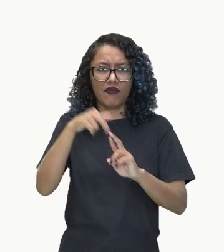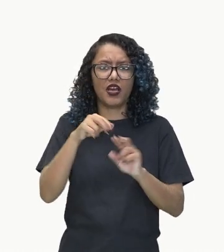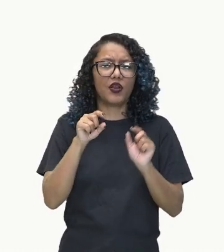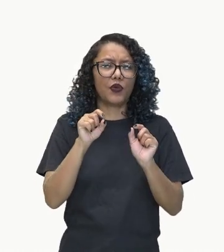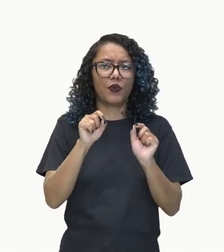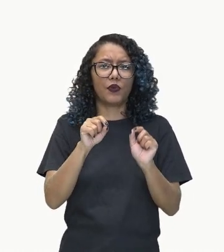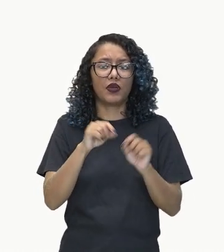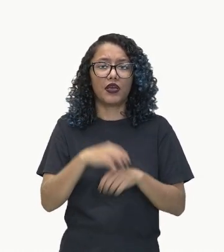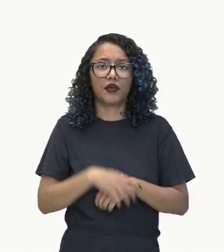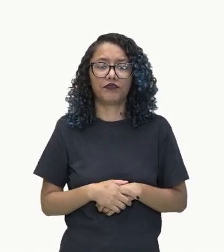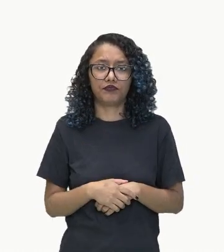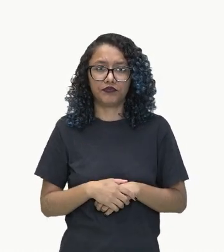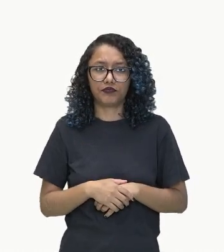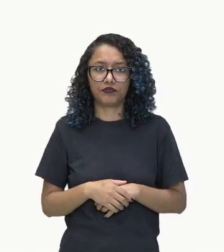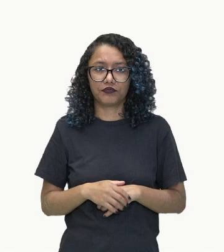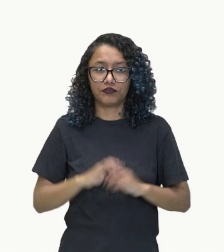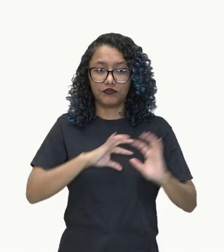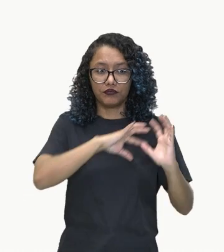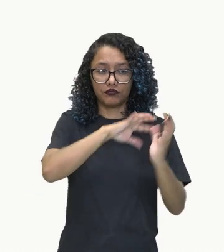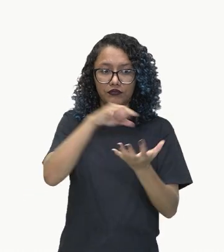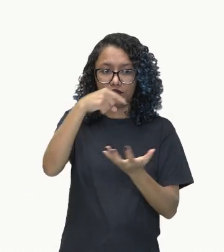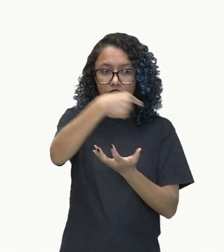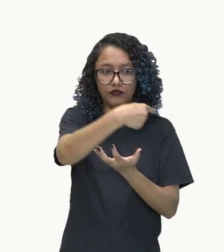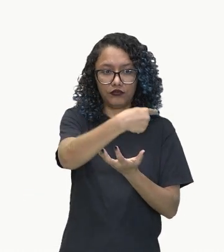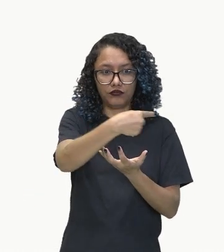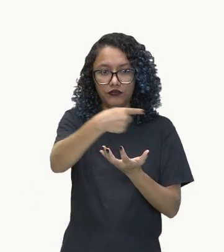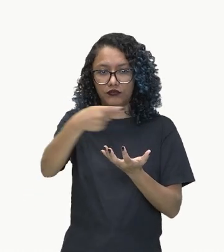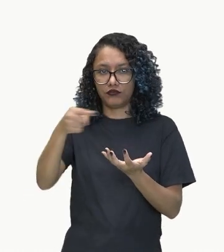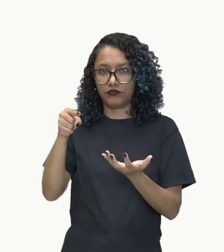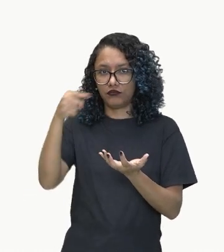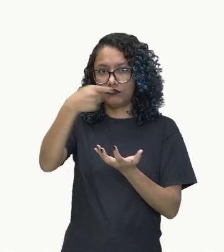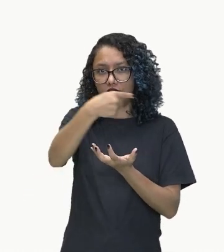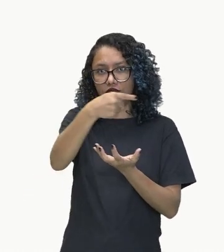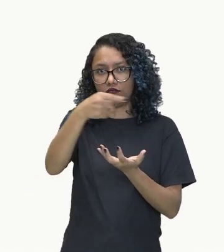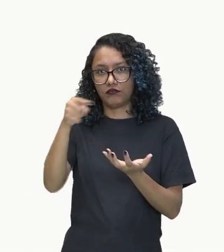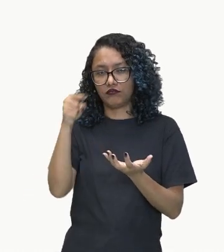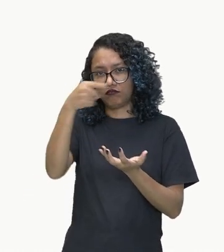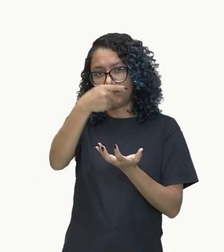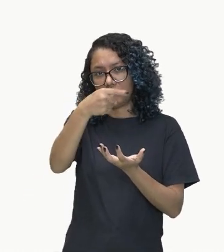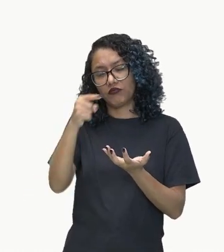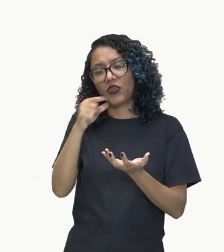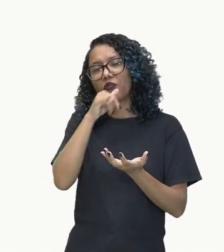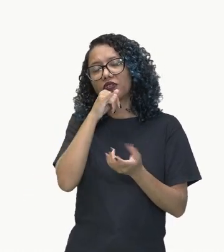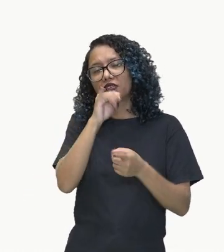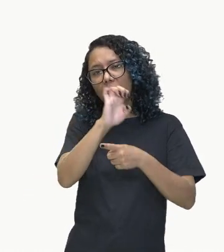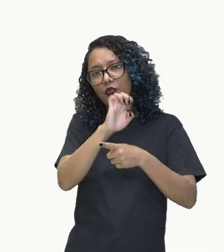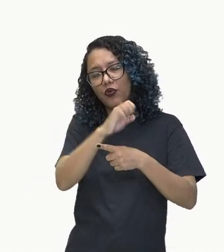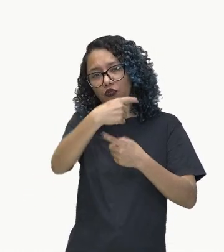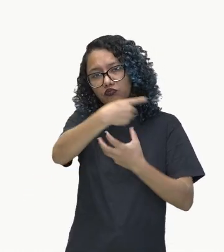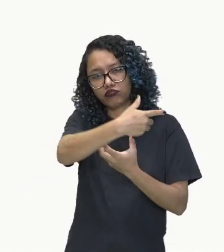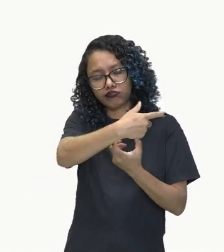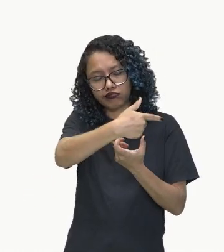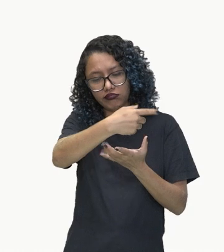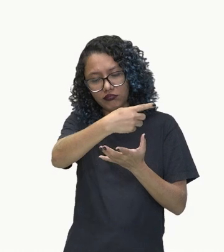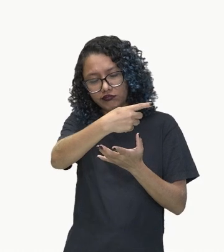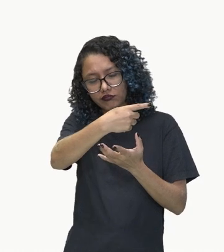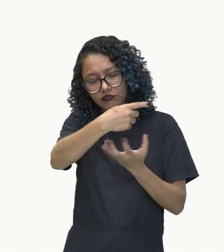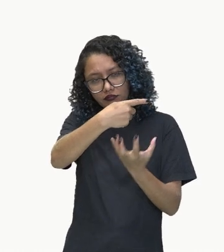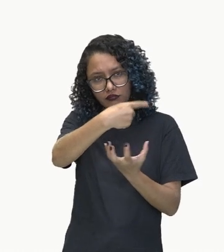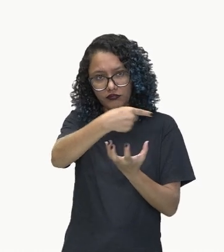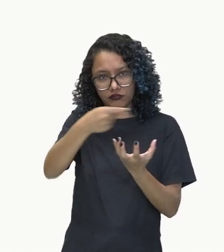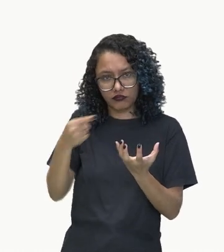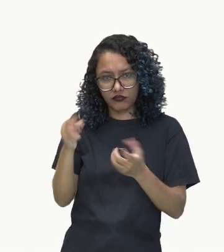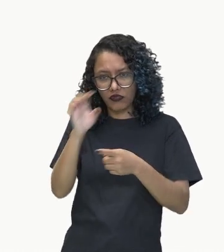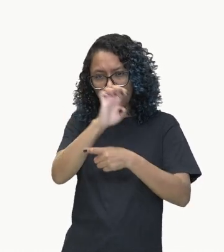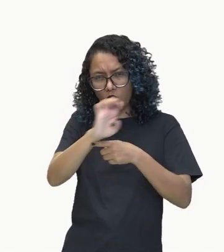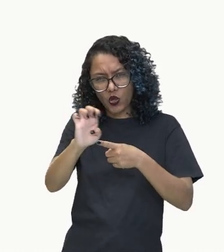as linhas, né, ali dos paralelos. Então, quando eu tenho ali a linha do Equador, Trópico de Câncer, Trópico de Capricórnio, Círculo do